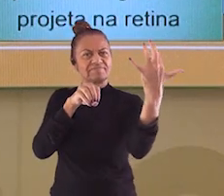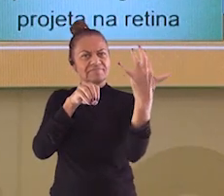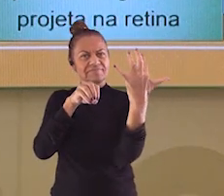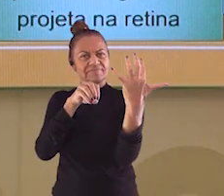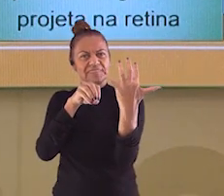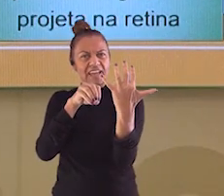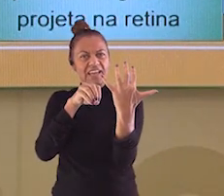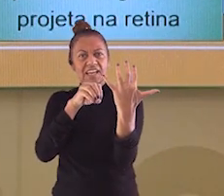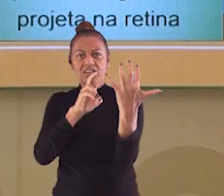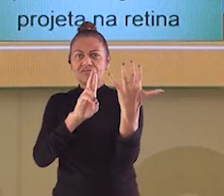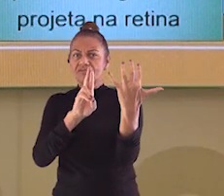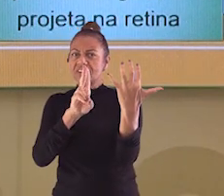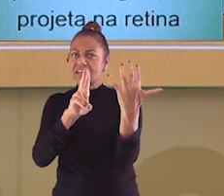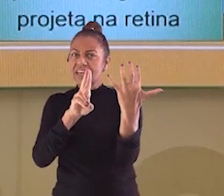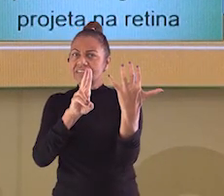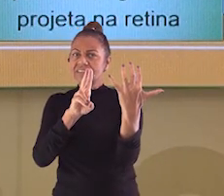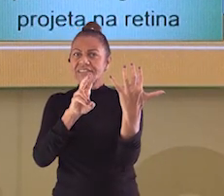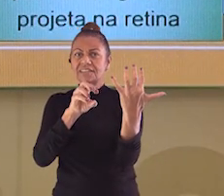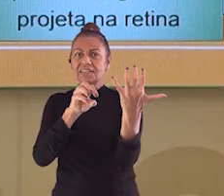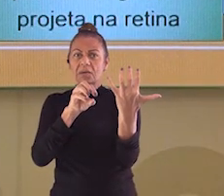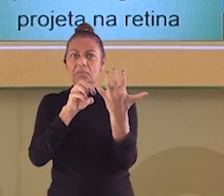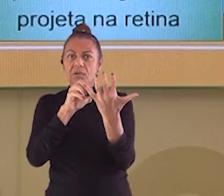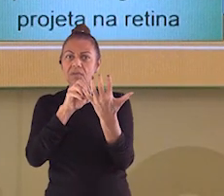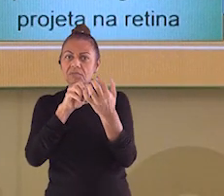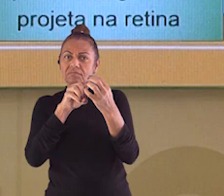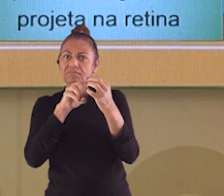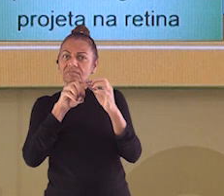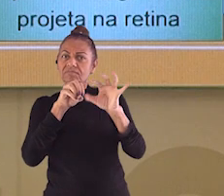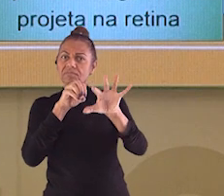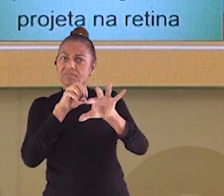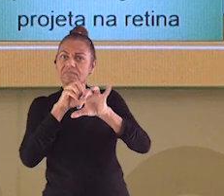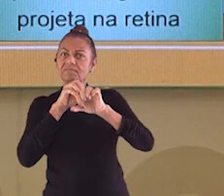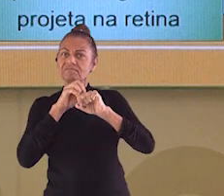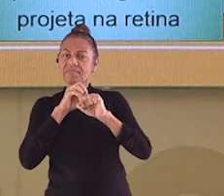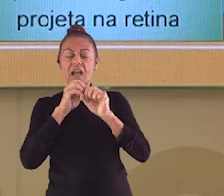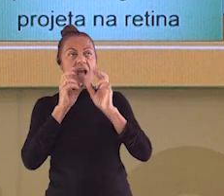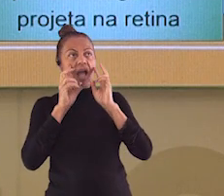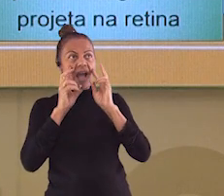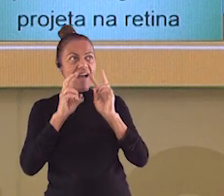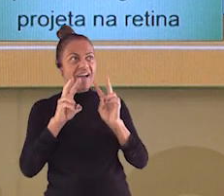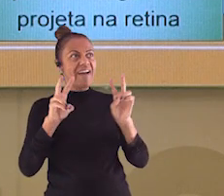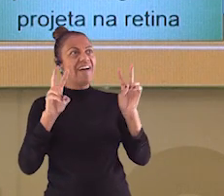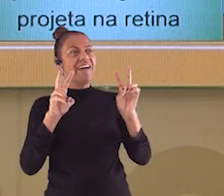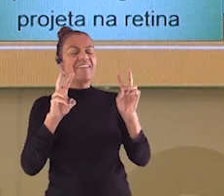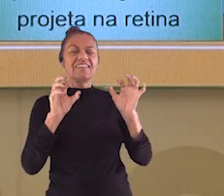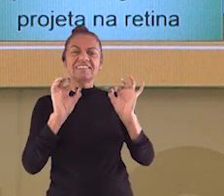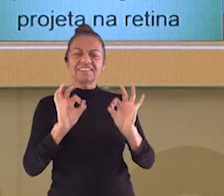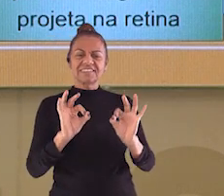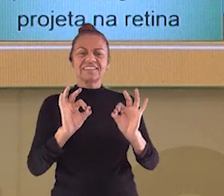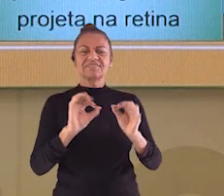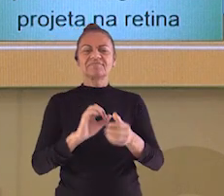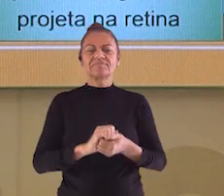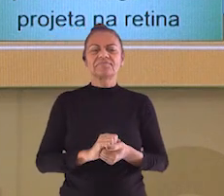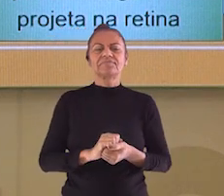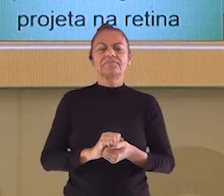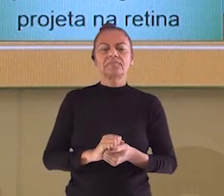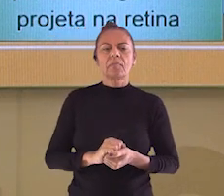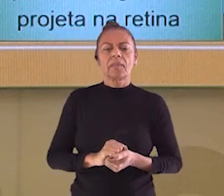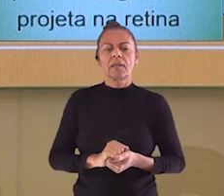a retina, ela cobre e protege o fundo dos nossos olhos e é sensível à luz.